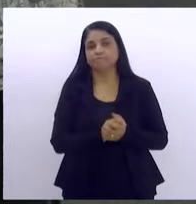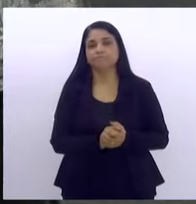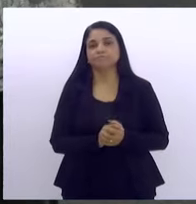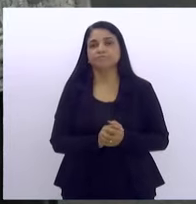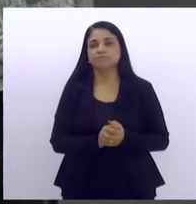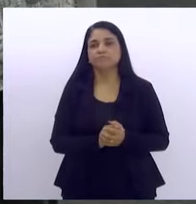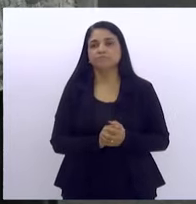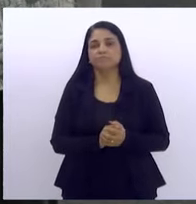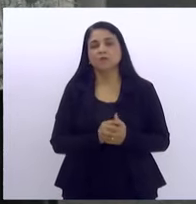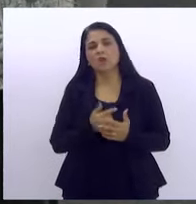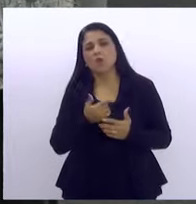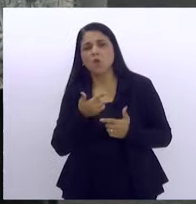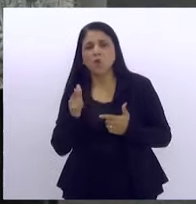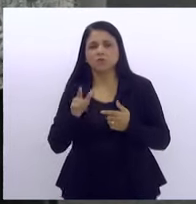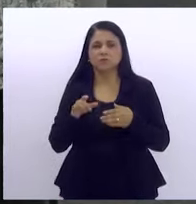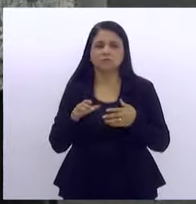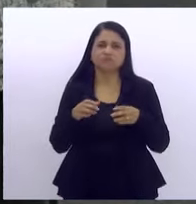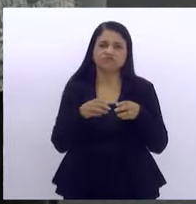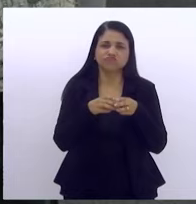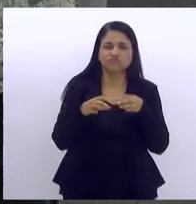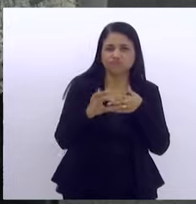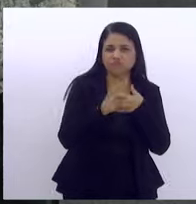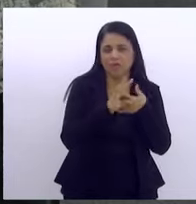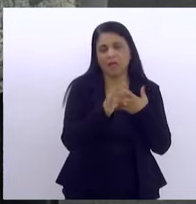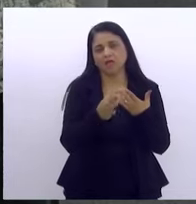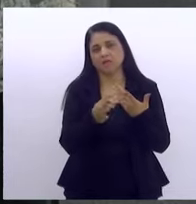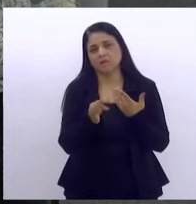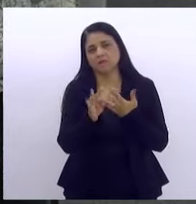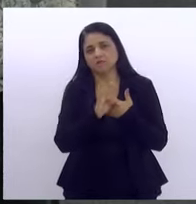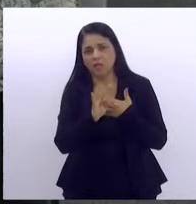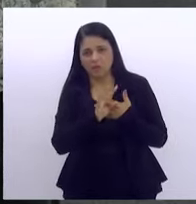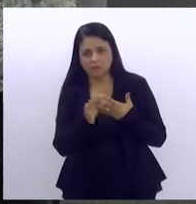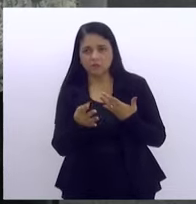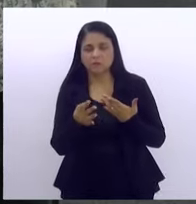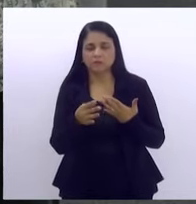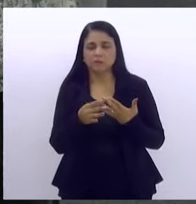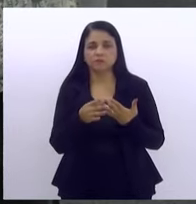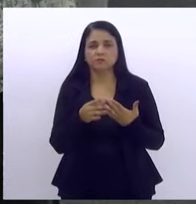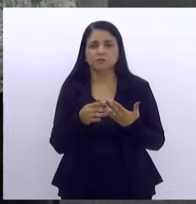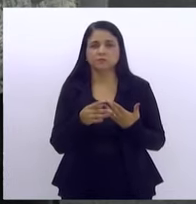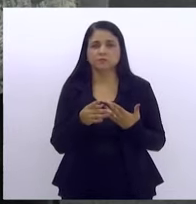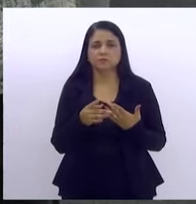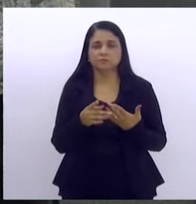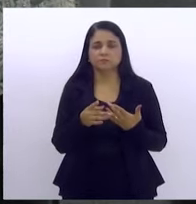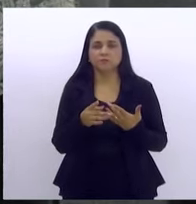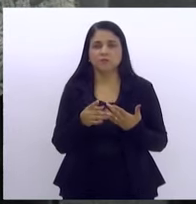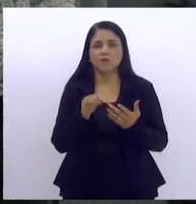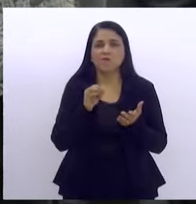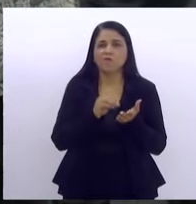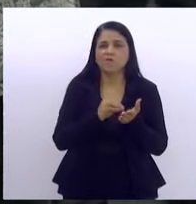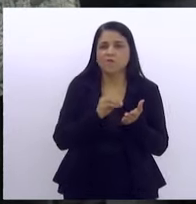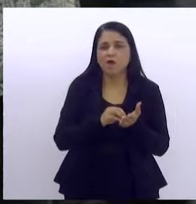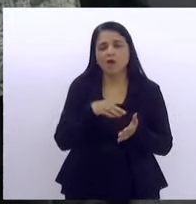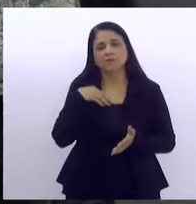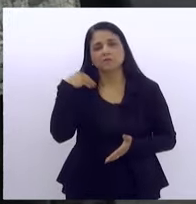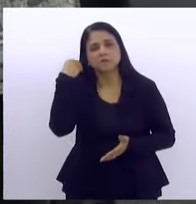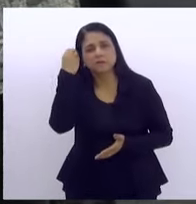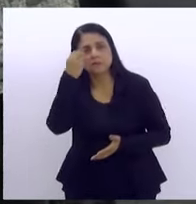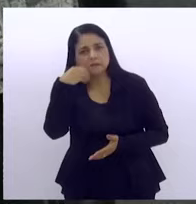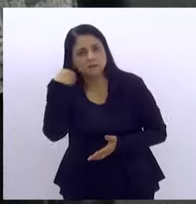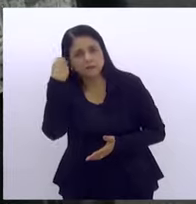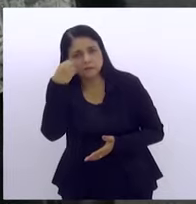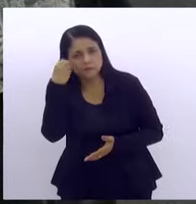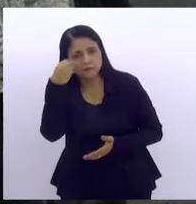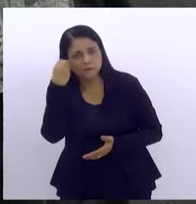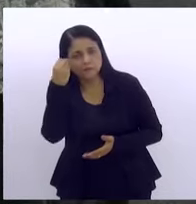eram questões técnicas de exatamente falta de experiência